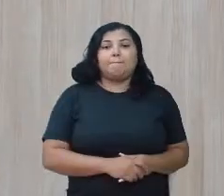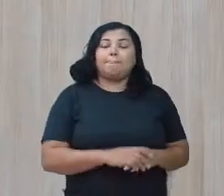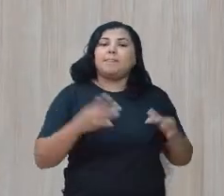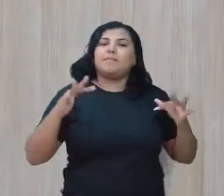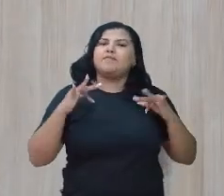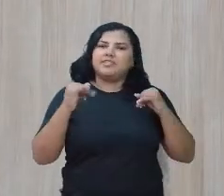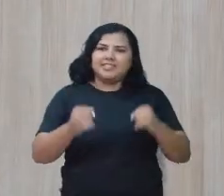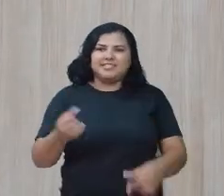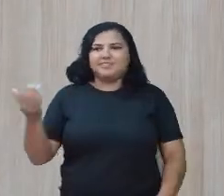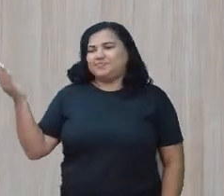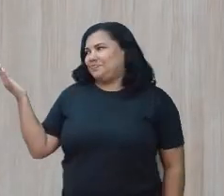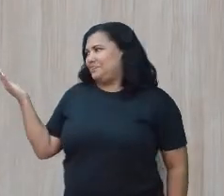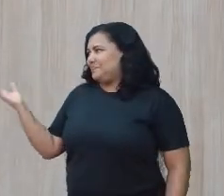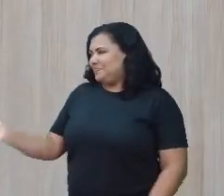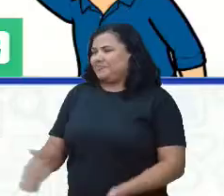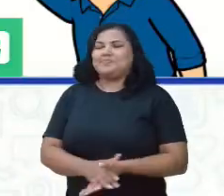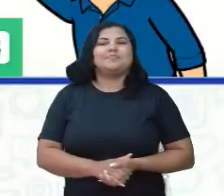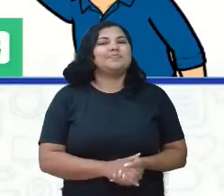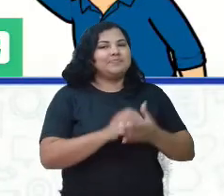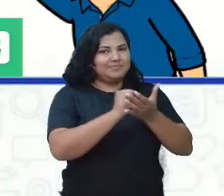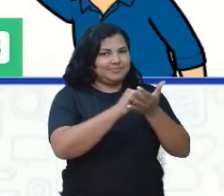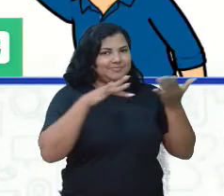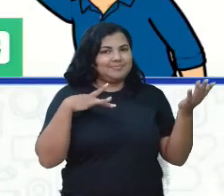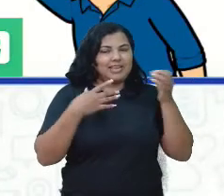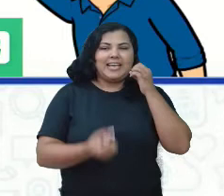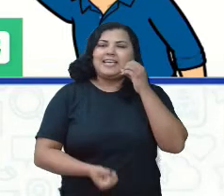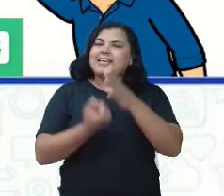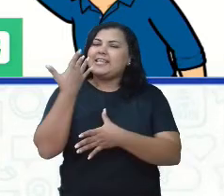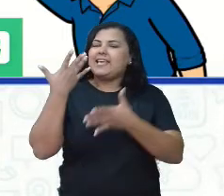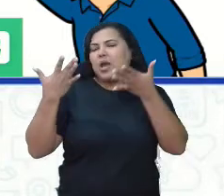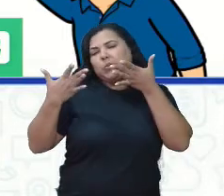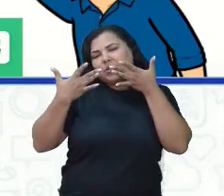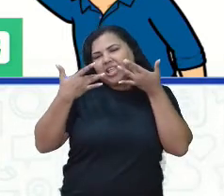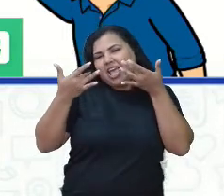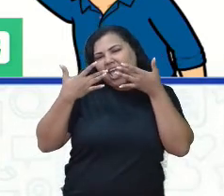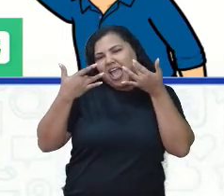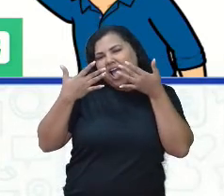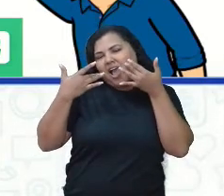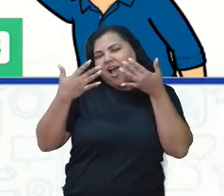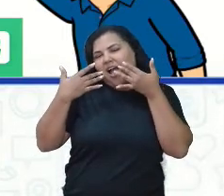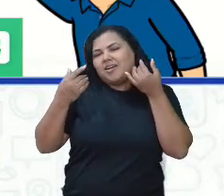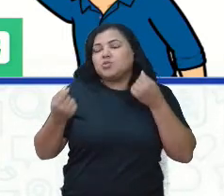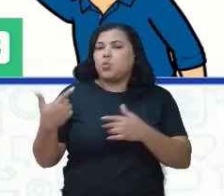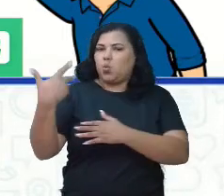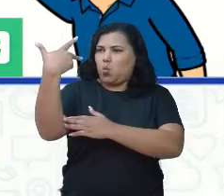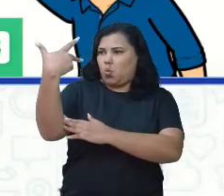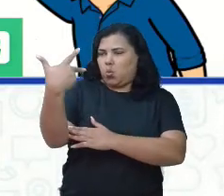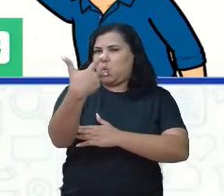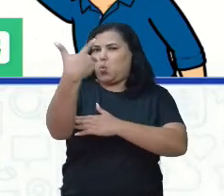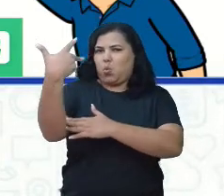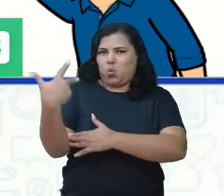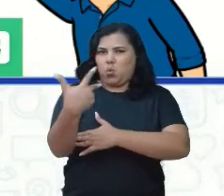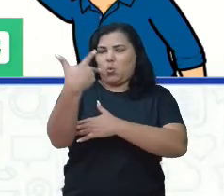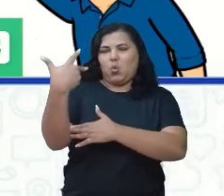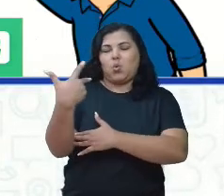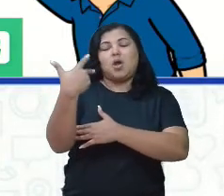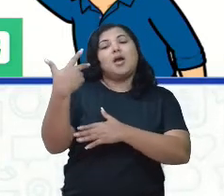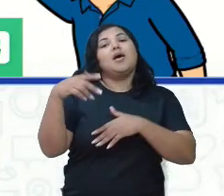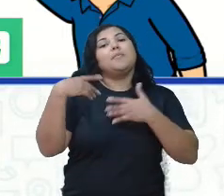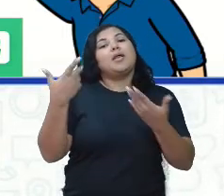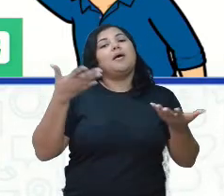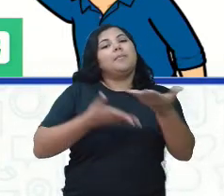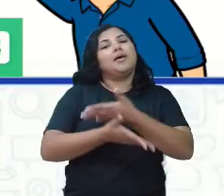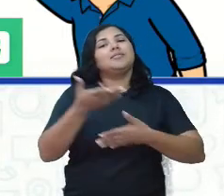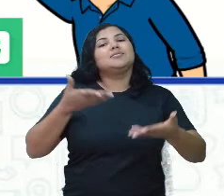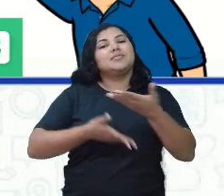para concluir a nossa atividade, gente, criem uma pecinha, um esquetezinho, gravem em vídeo. Para participar